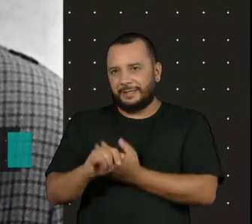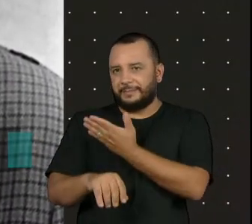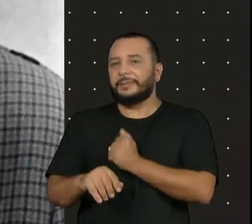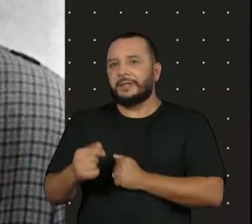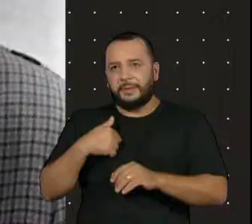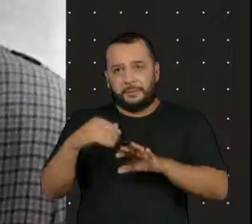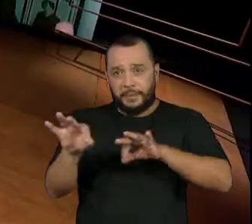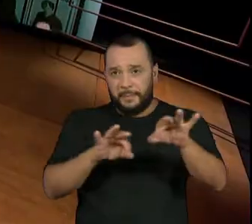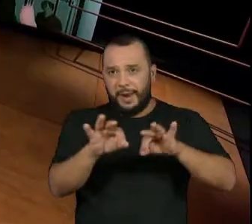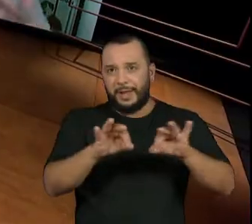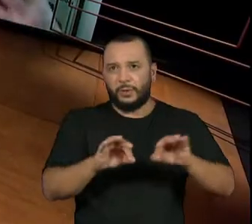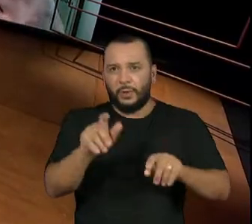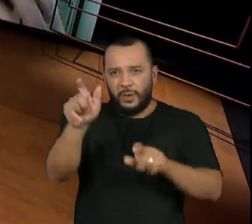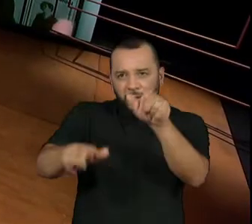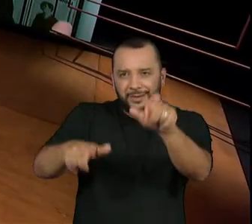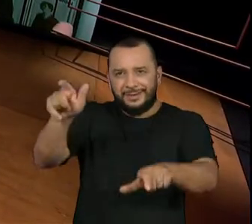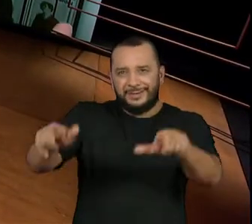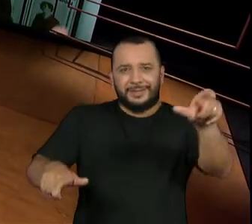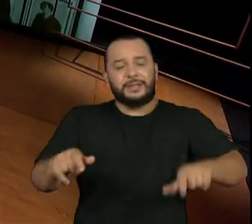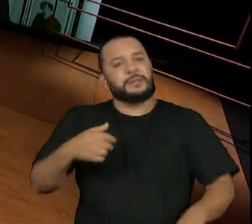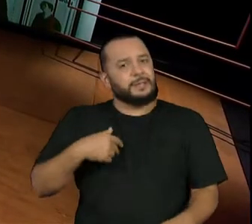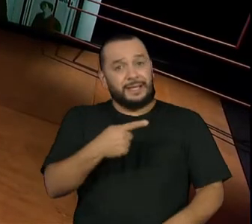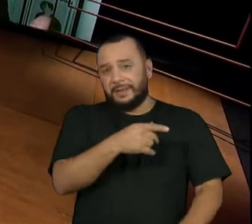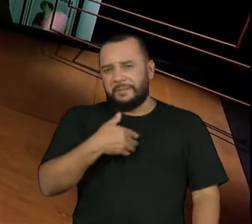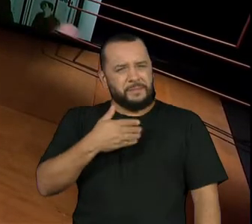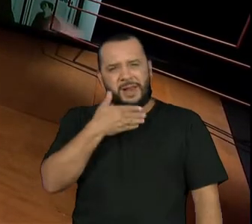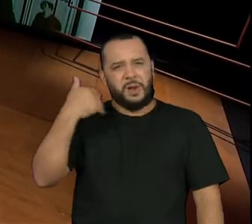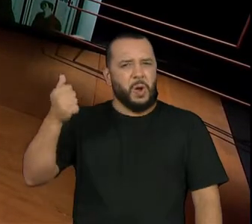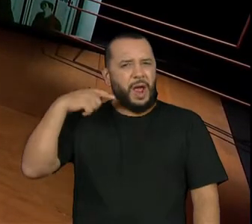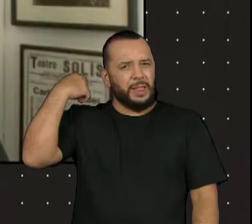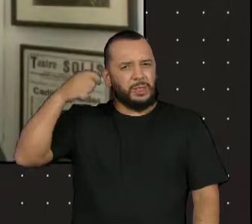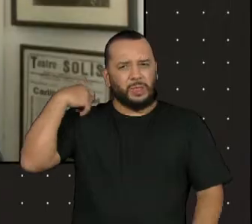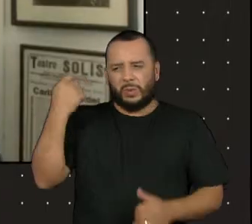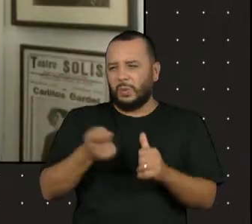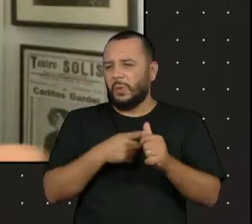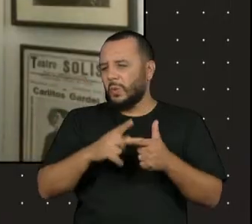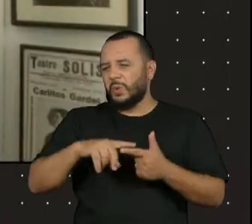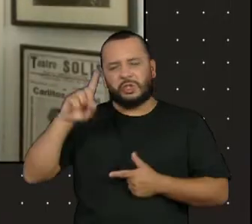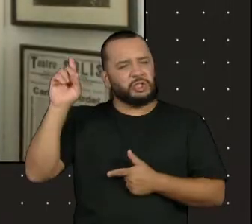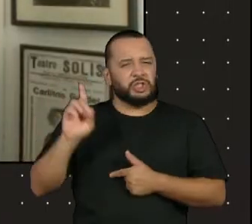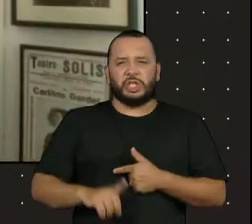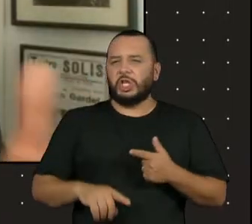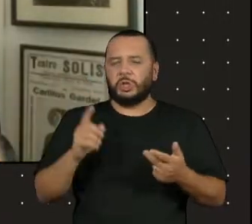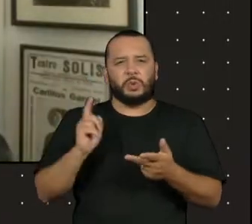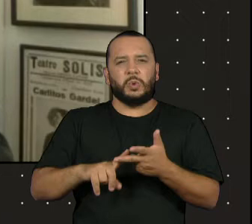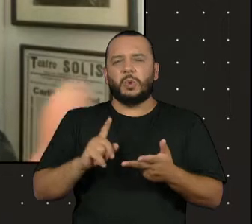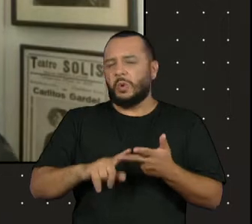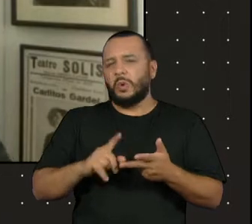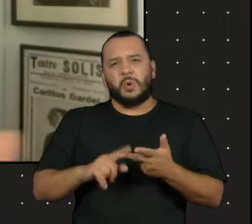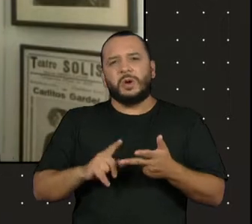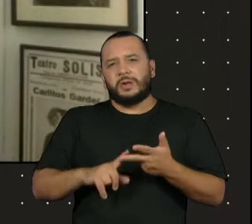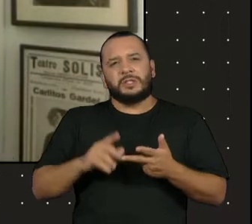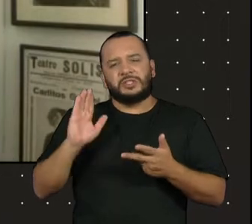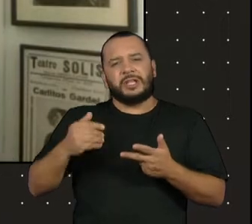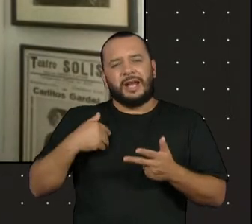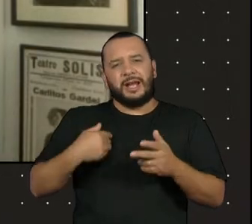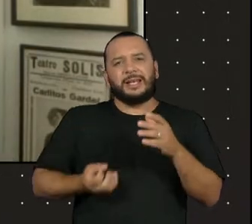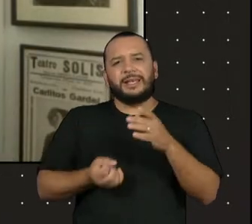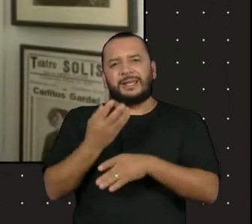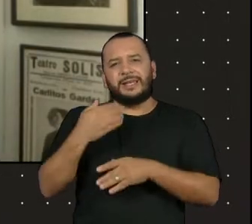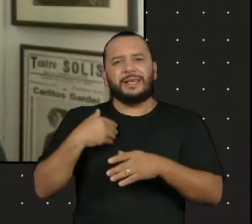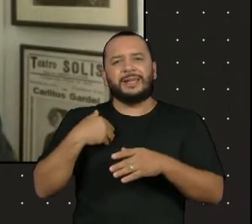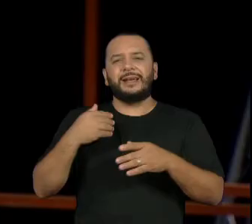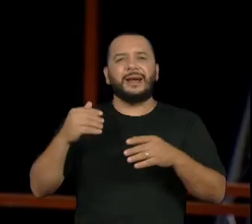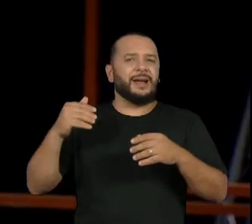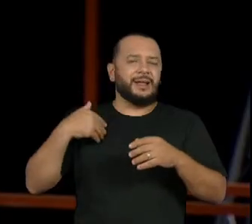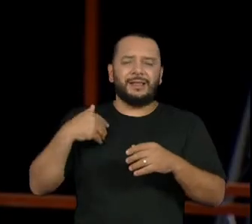maiores atores e diretores e dramaturgos polonês que vivia aqui no Brasil,